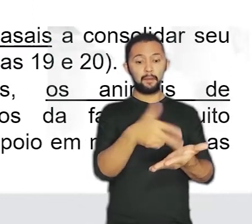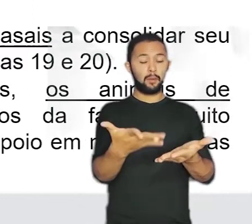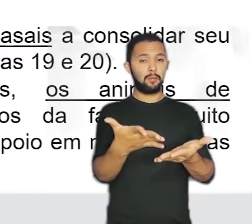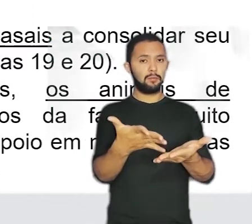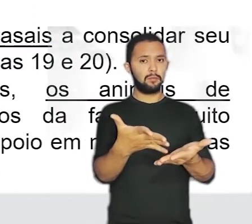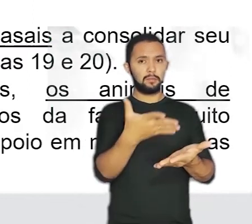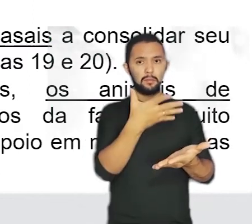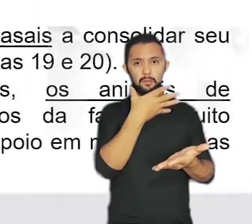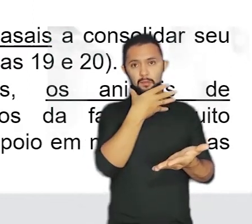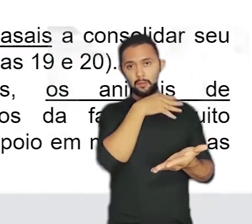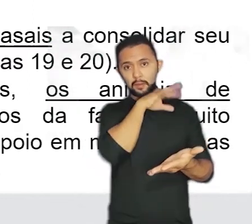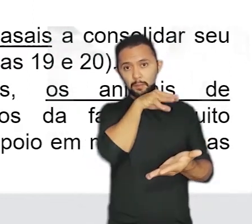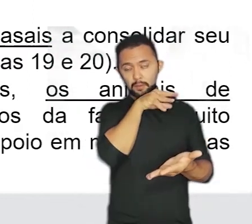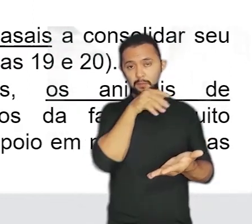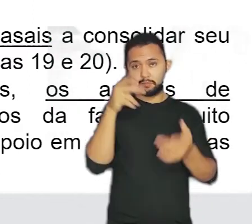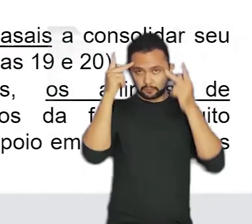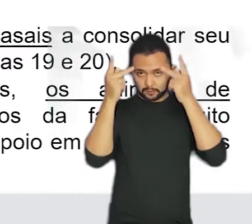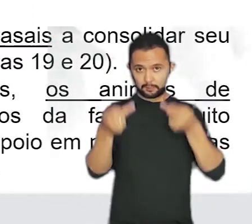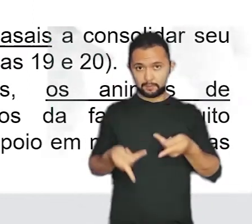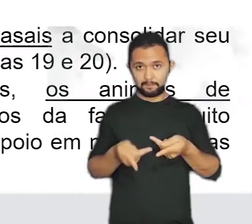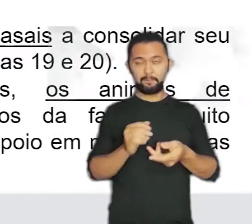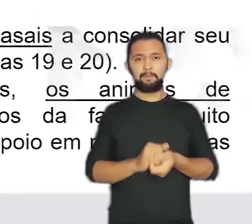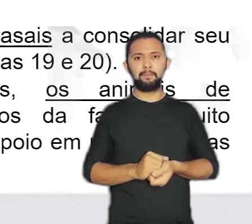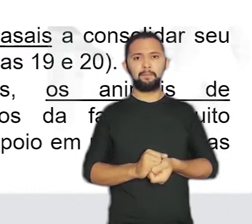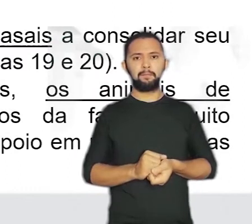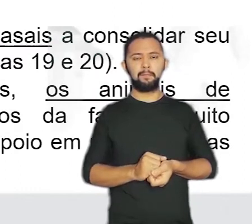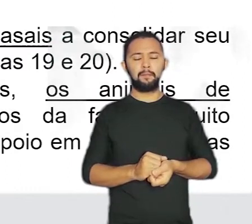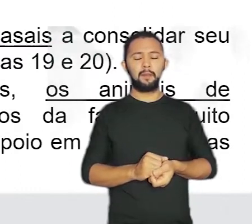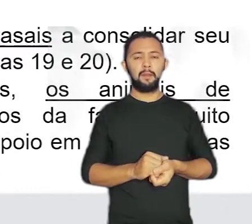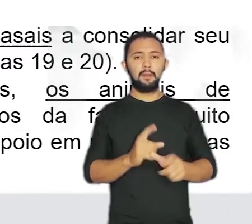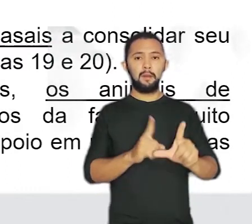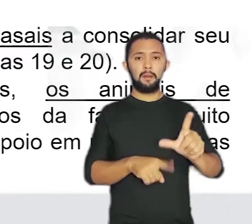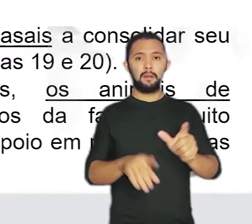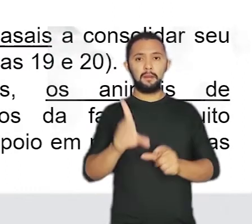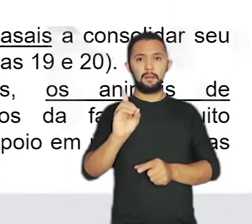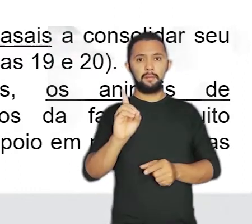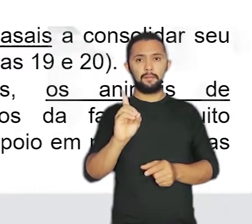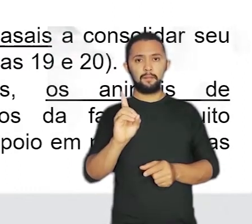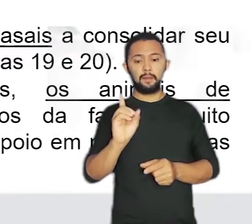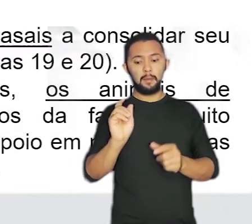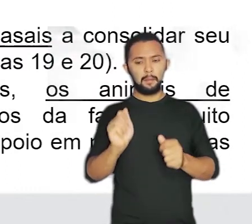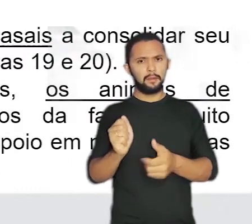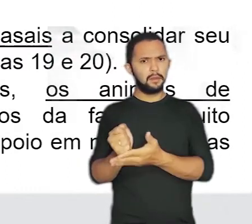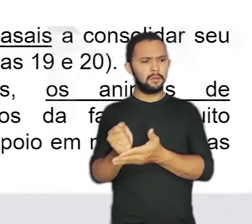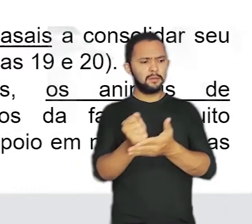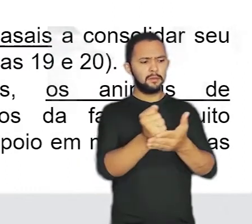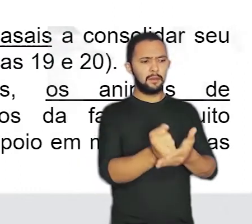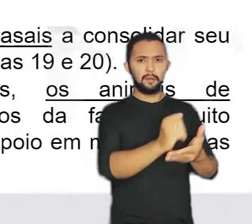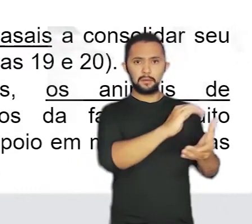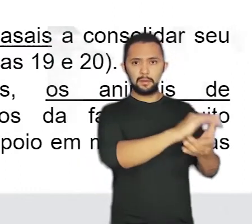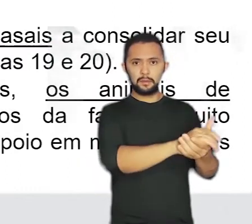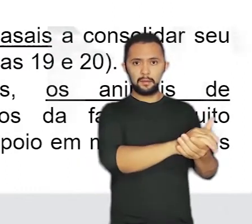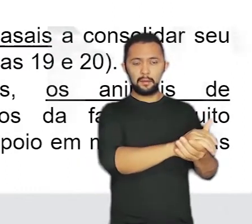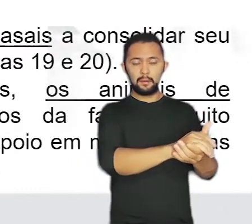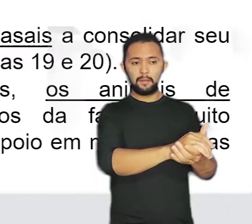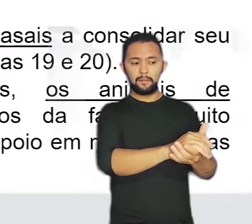O protagonista, que é o sujeito, e não o animal. Na letra D, eles podem ajudar os casais a consolidar seu relacionamento. Quem